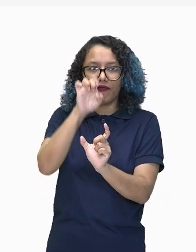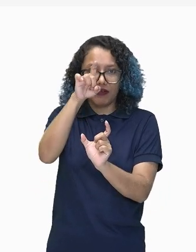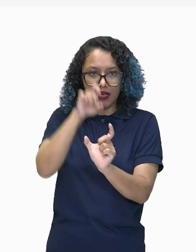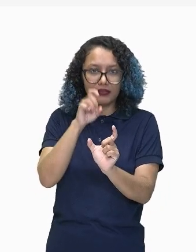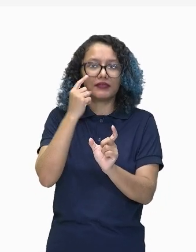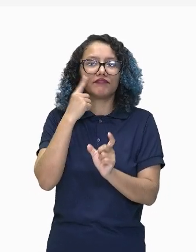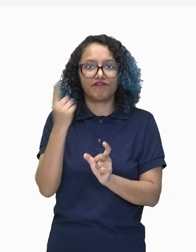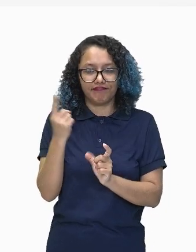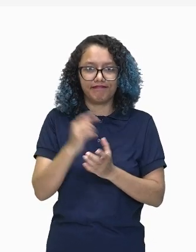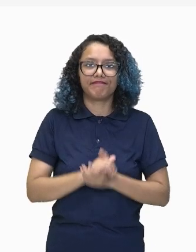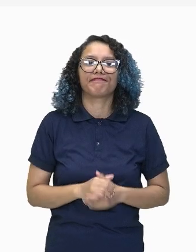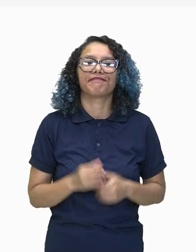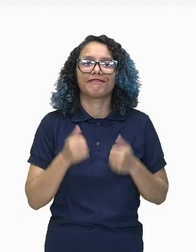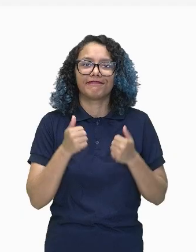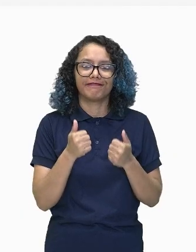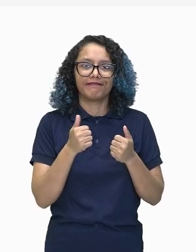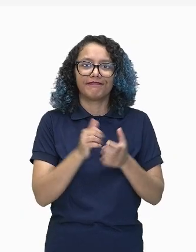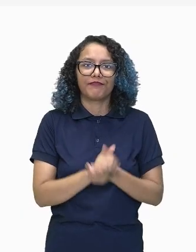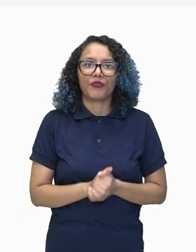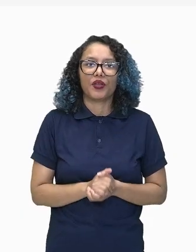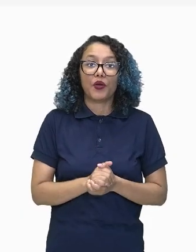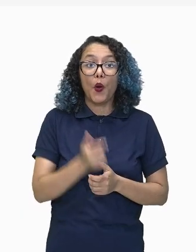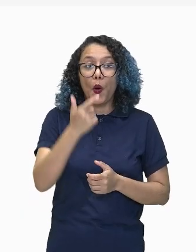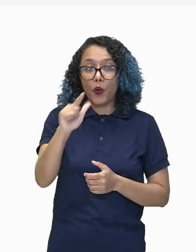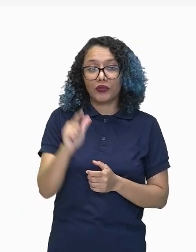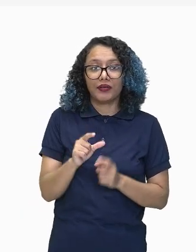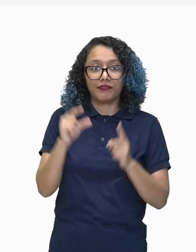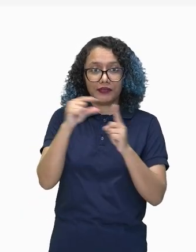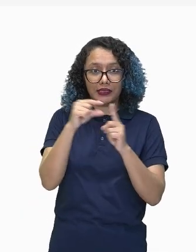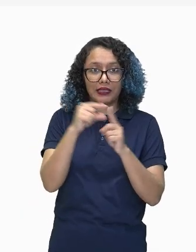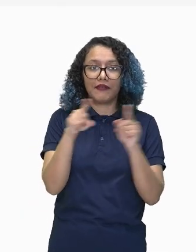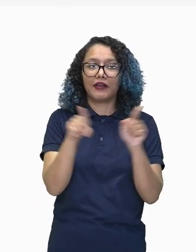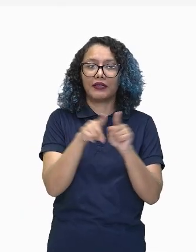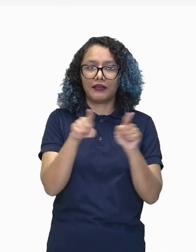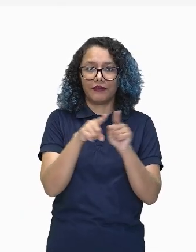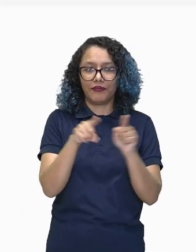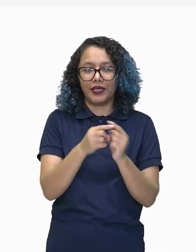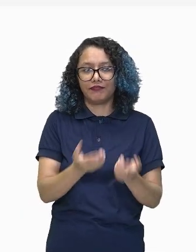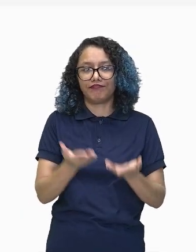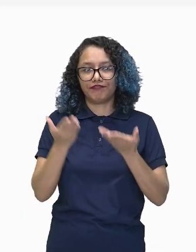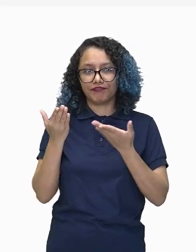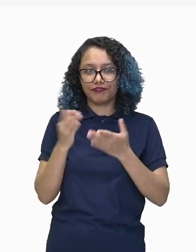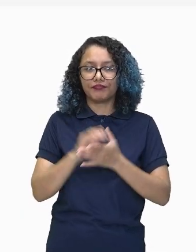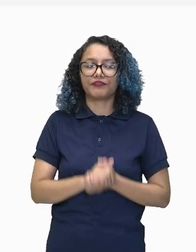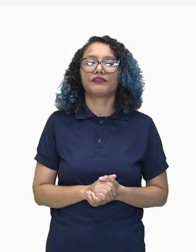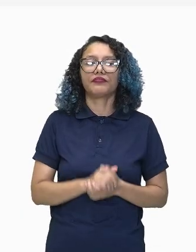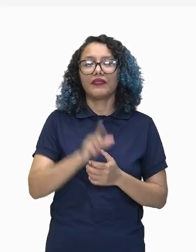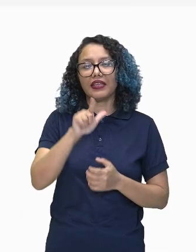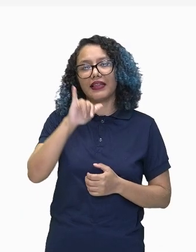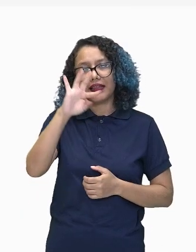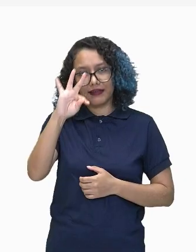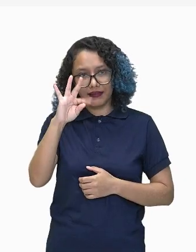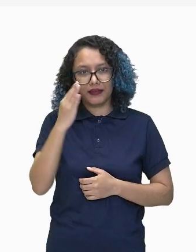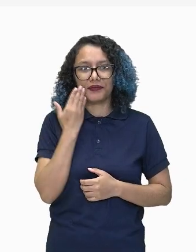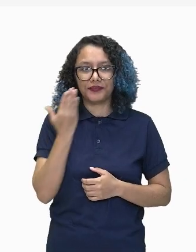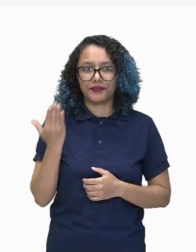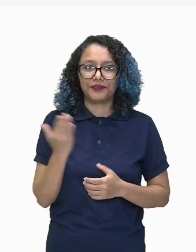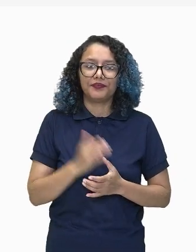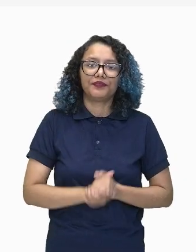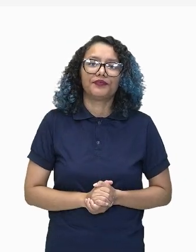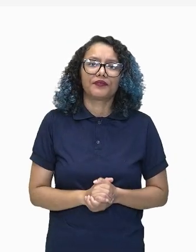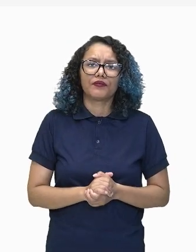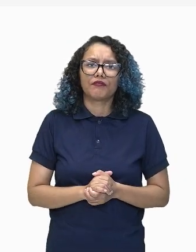car. Ok? Mais outra palavra que nós estamos nos familiarizando aqui é o lit. Lit,